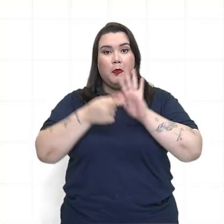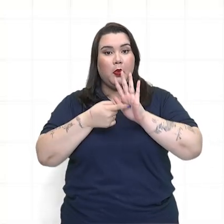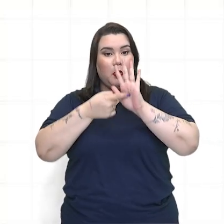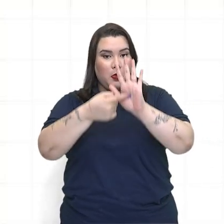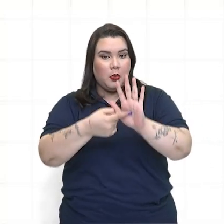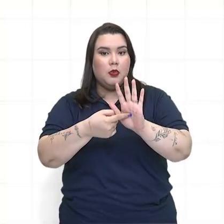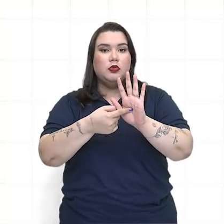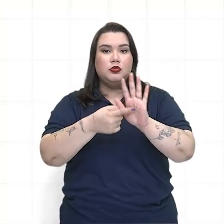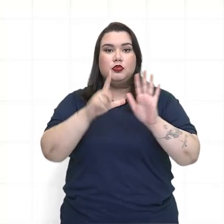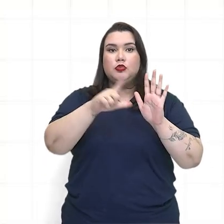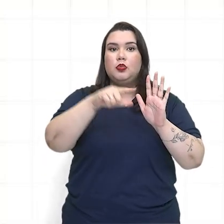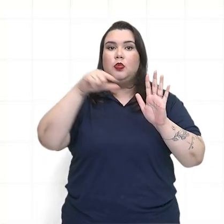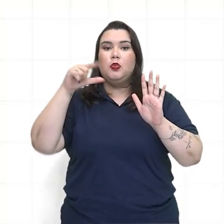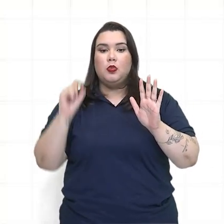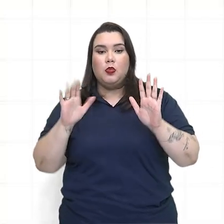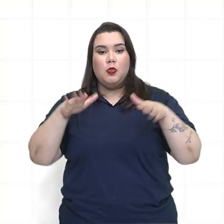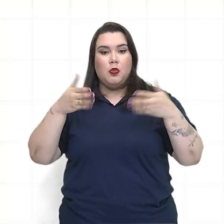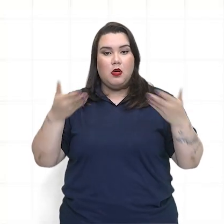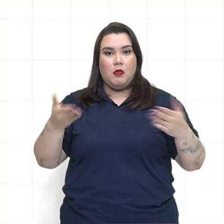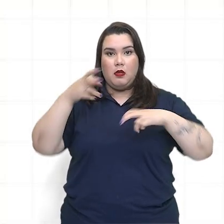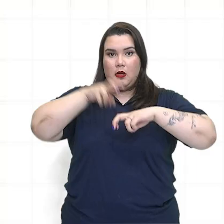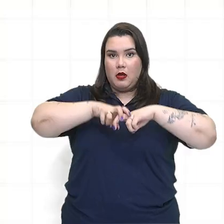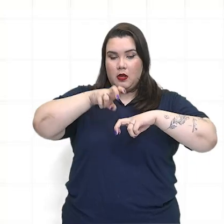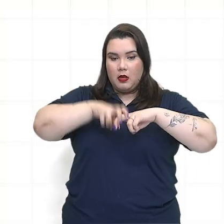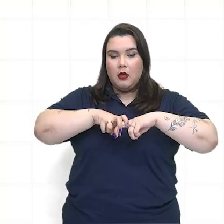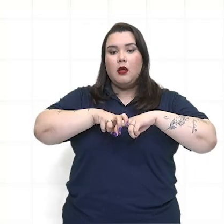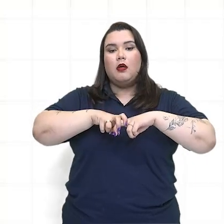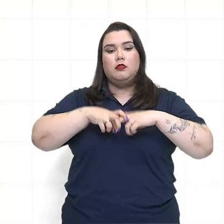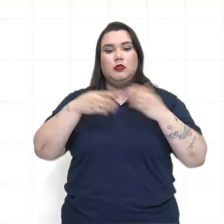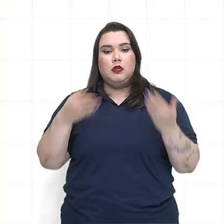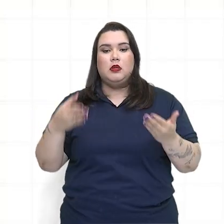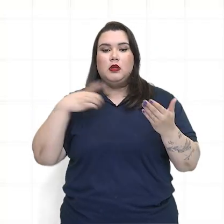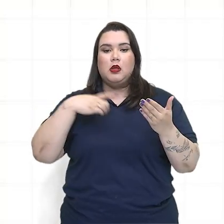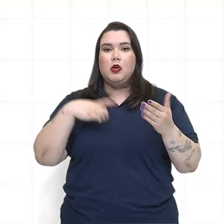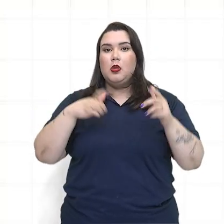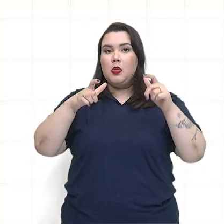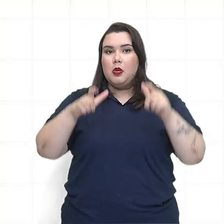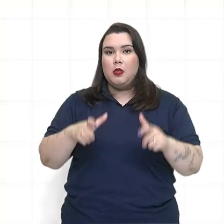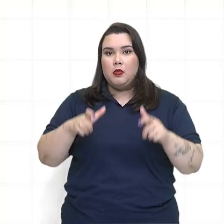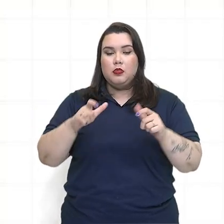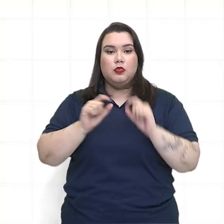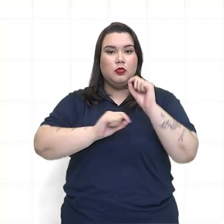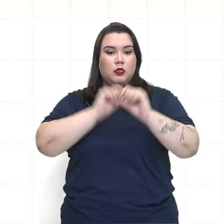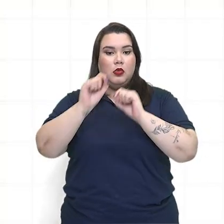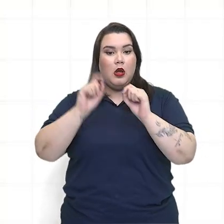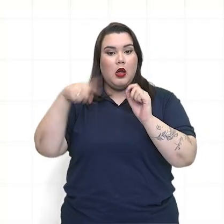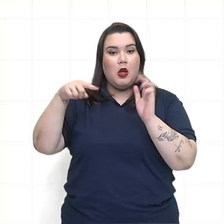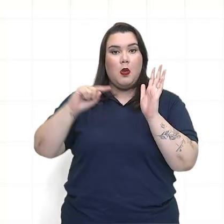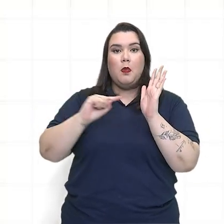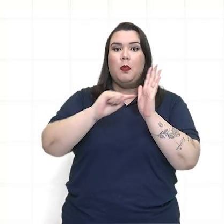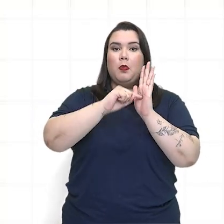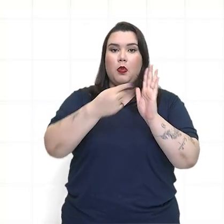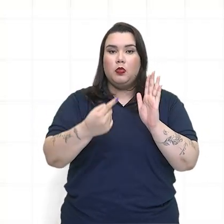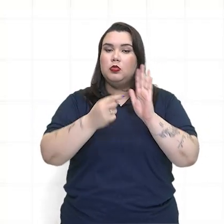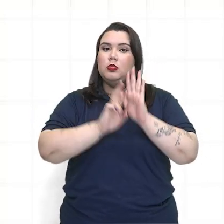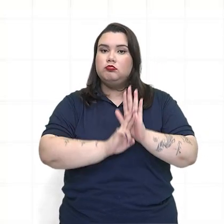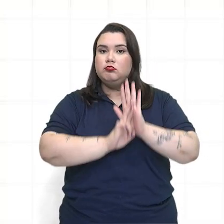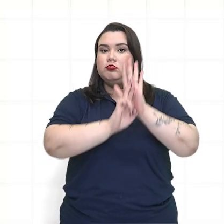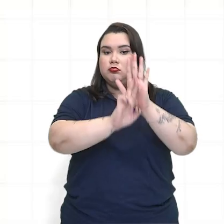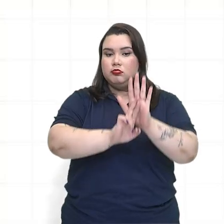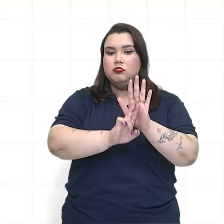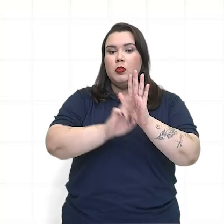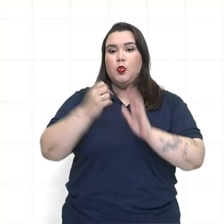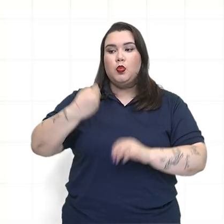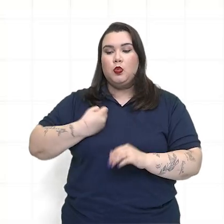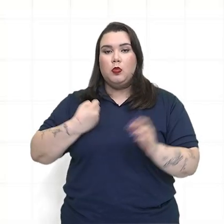que foi exatamente circulada por mim, ela está localizada, ele é um ponto, representa um ponto com